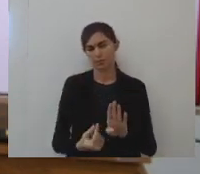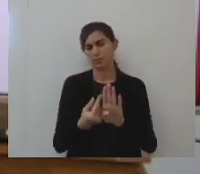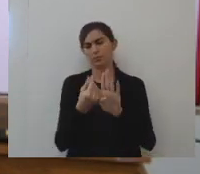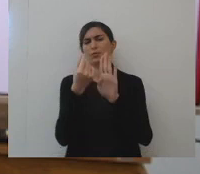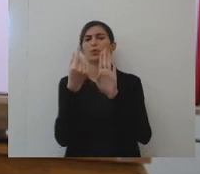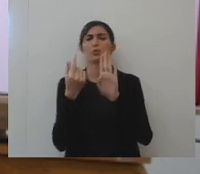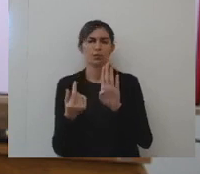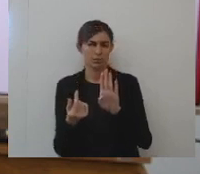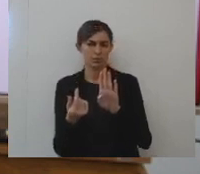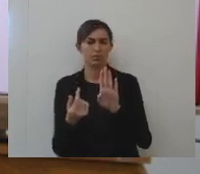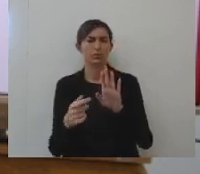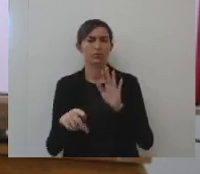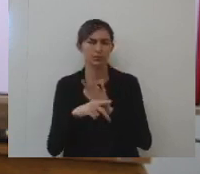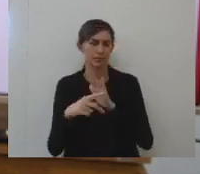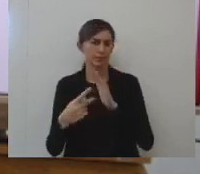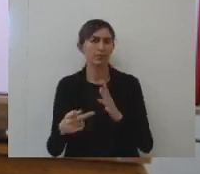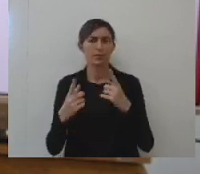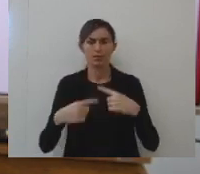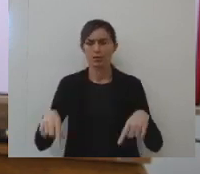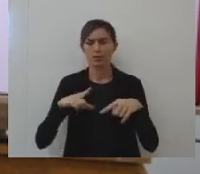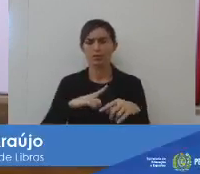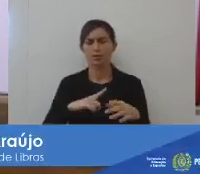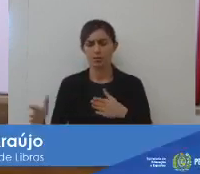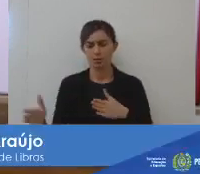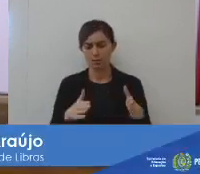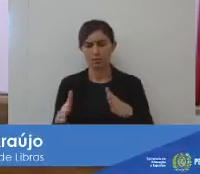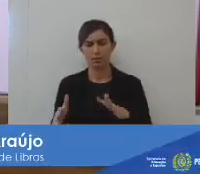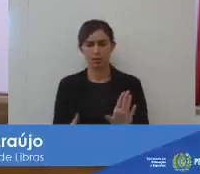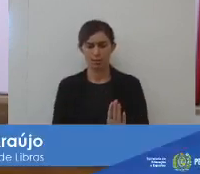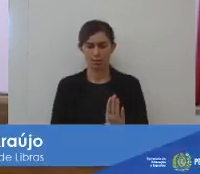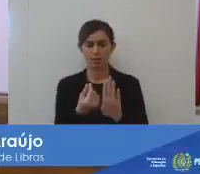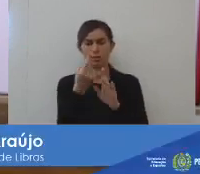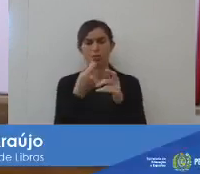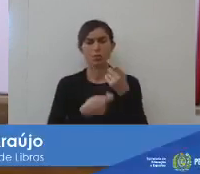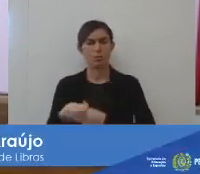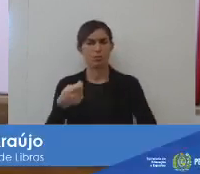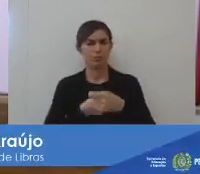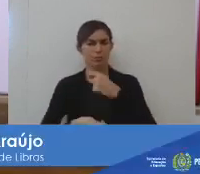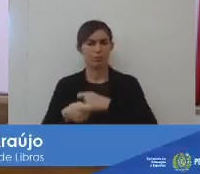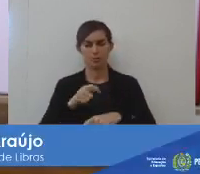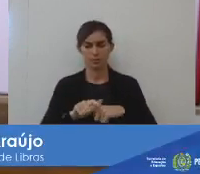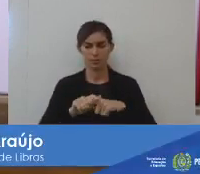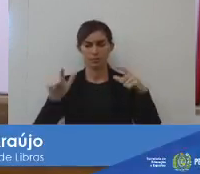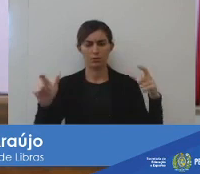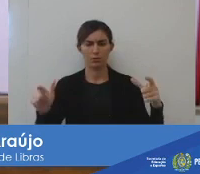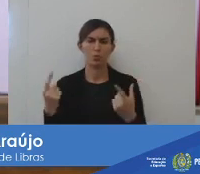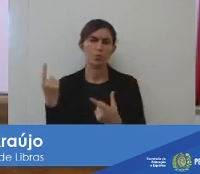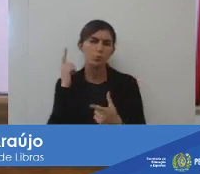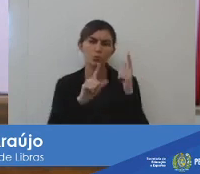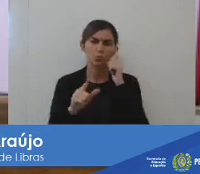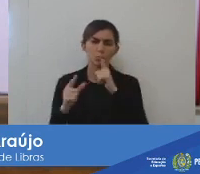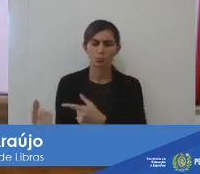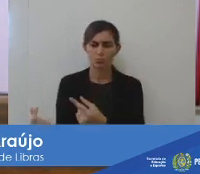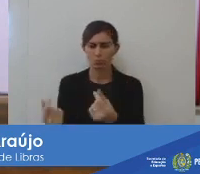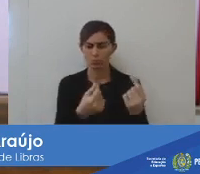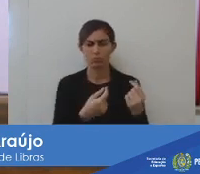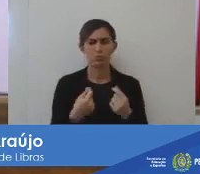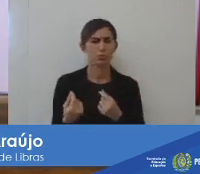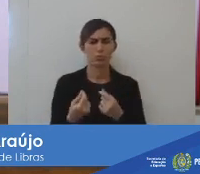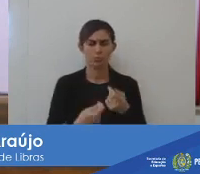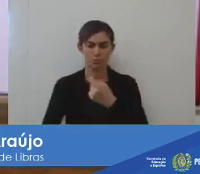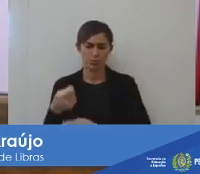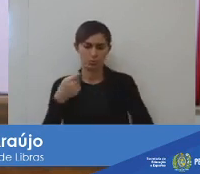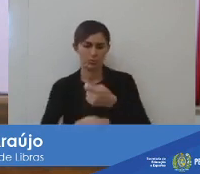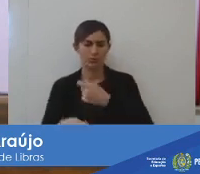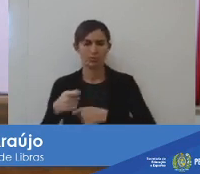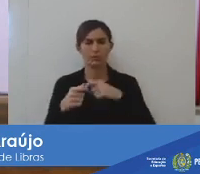próprio burguês, né? A gente tem um segundo momento que é o capitalismo comercial. A maior parte dos lucros se concentra nas mãos dos